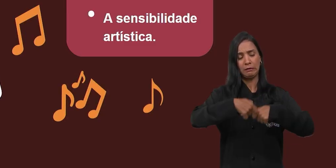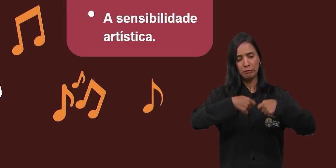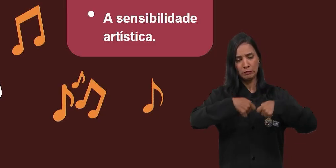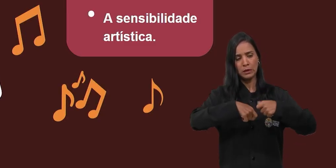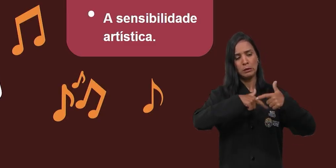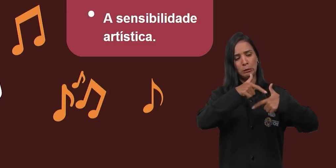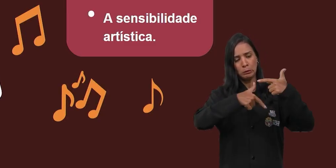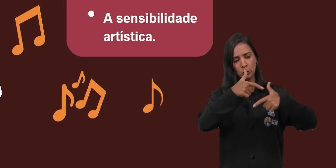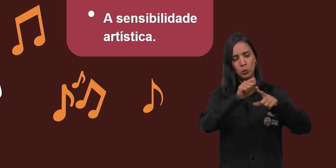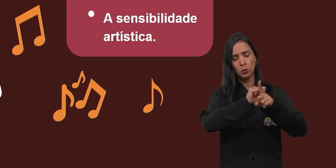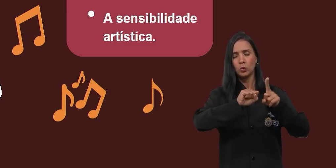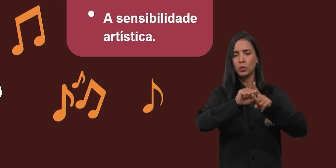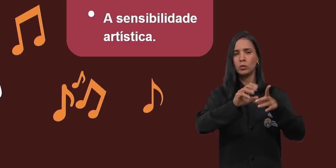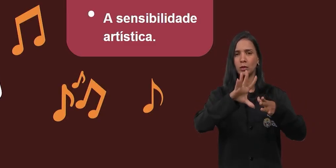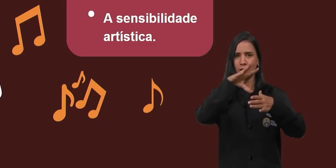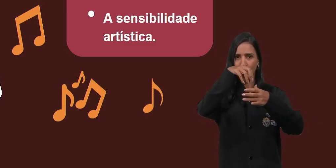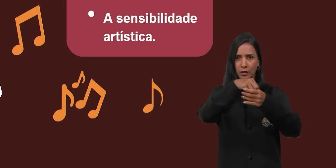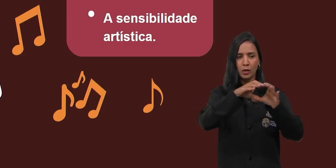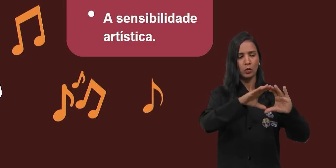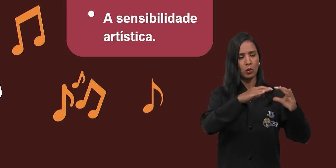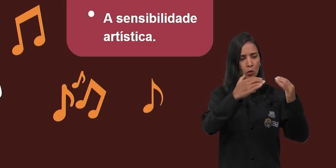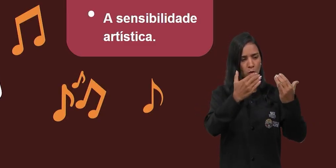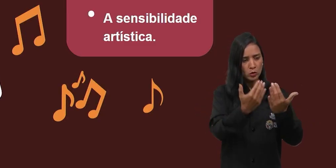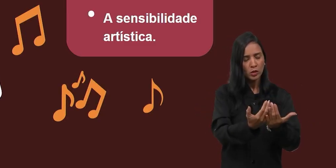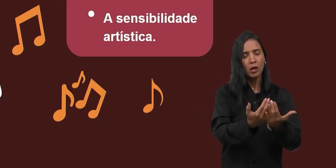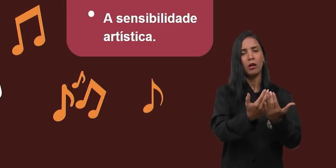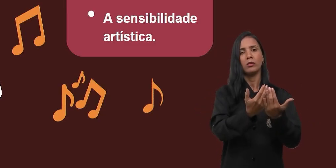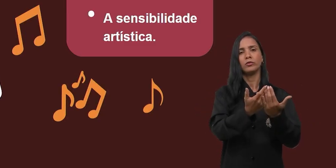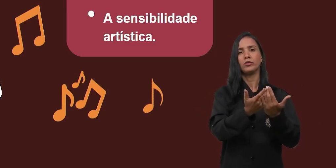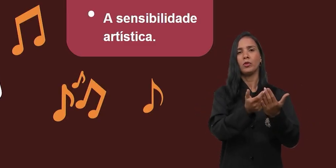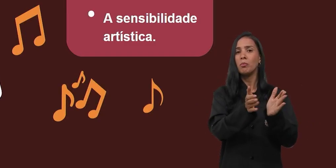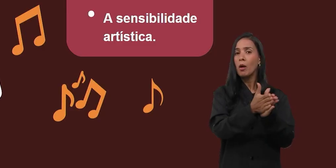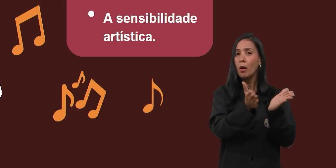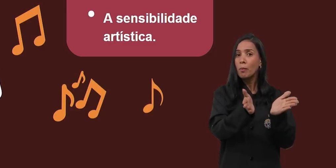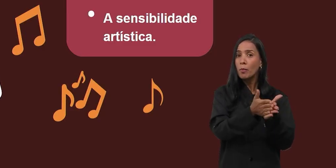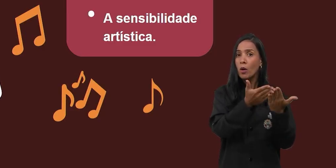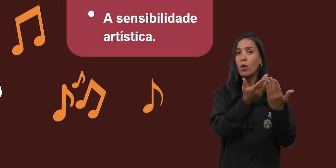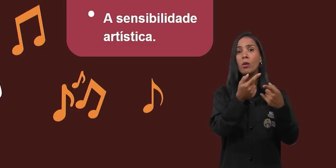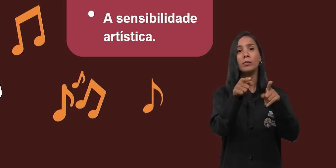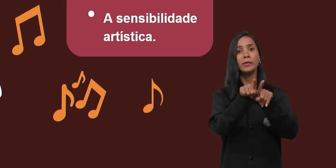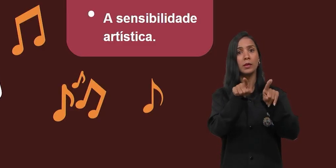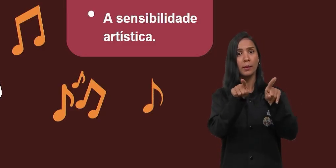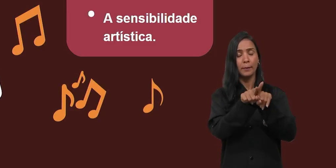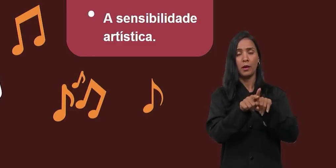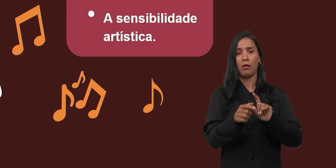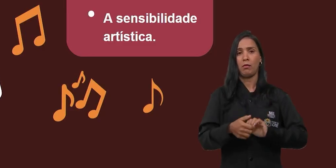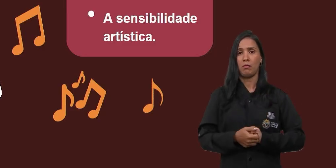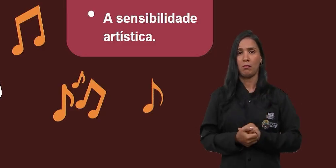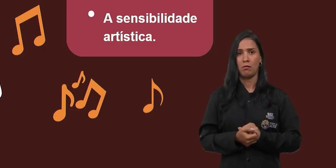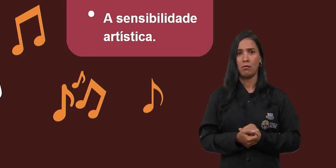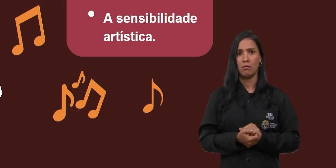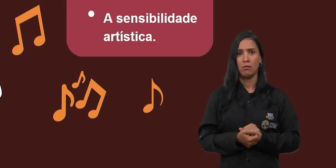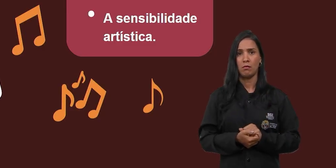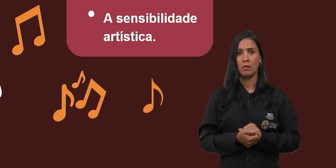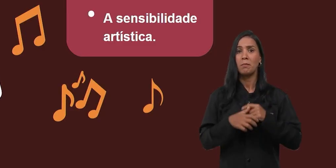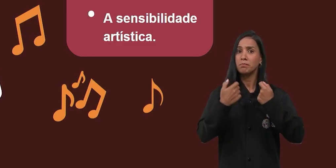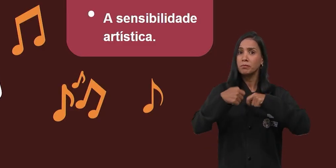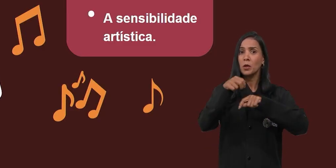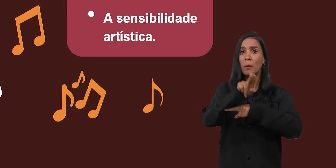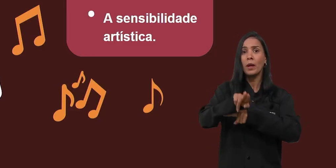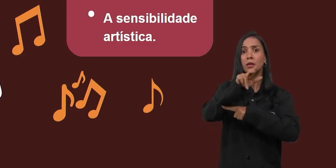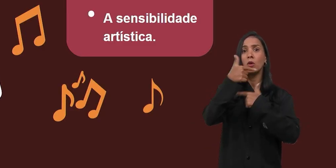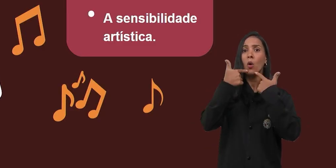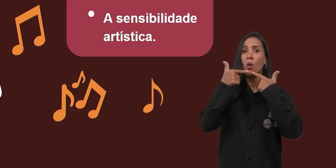acontecendo dentro das favelas, nas comunidades mais carentes, usando essa